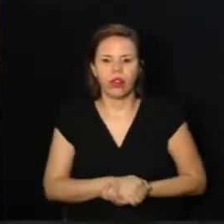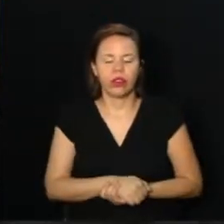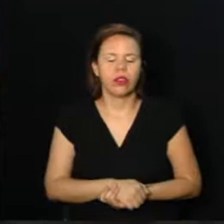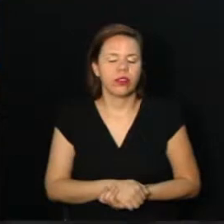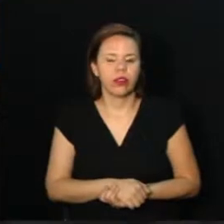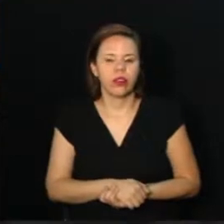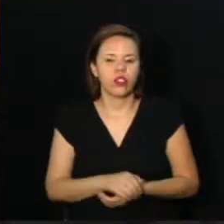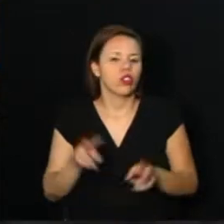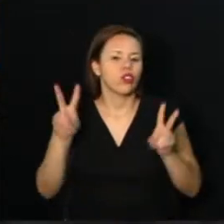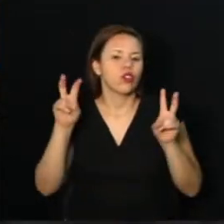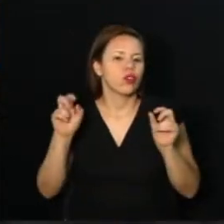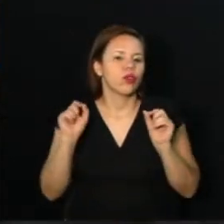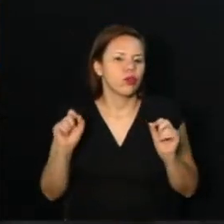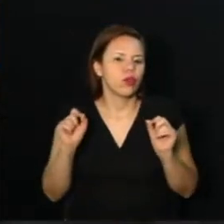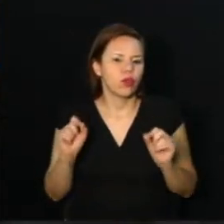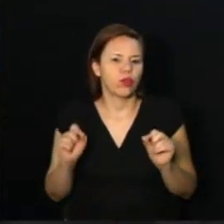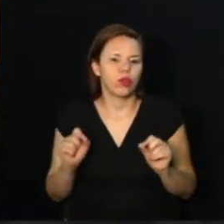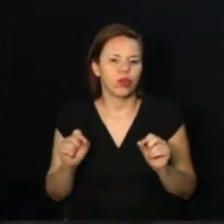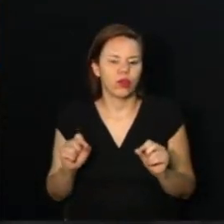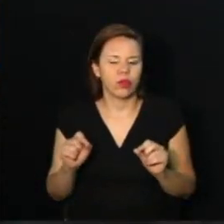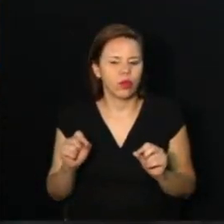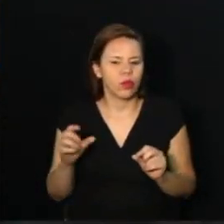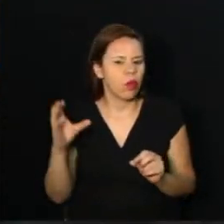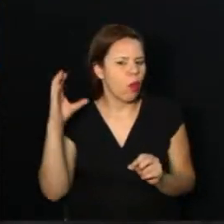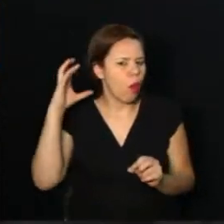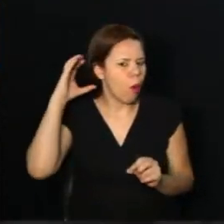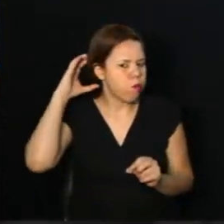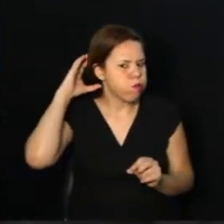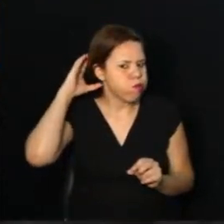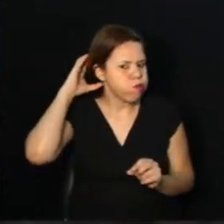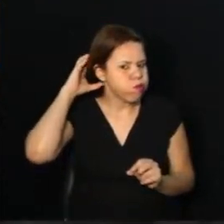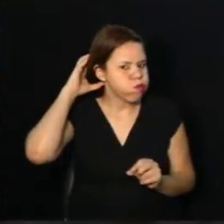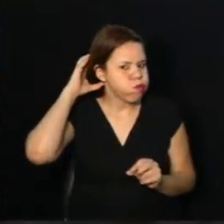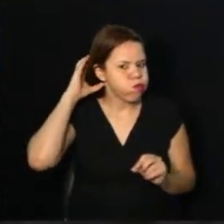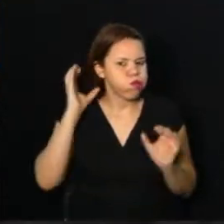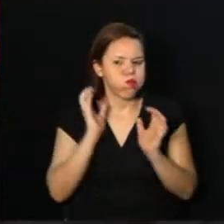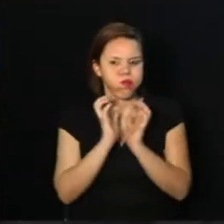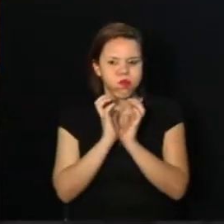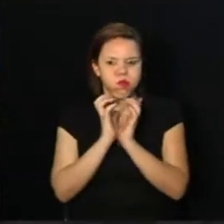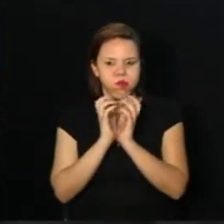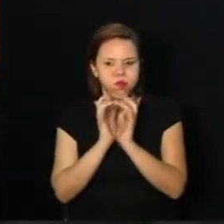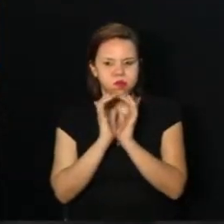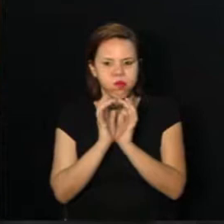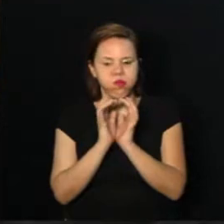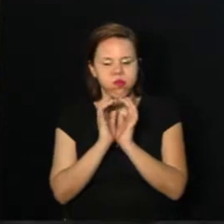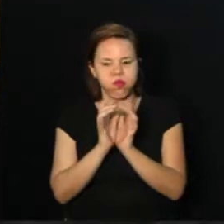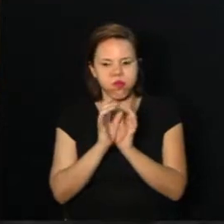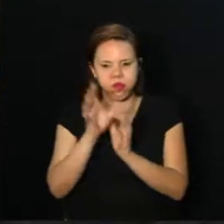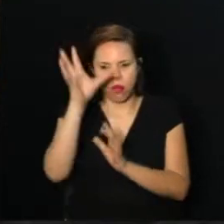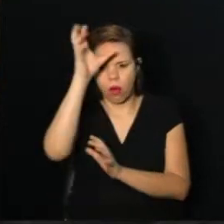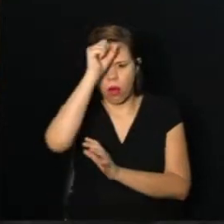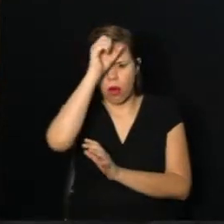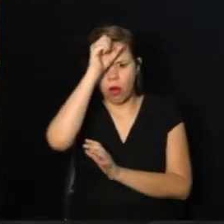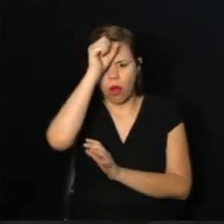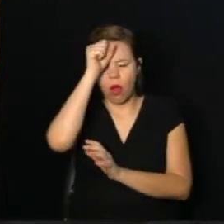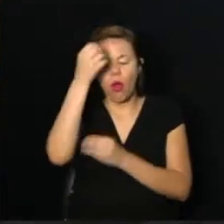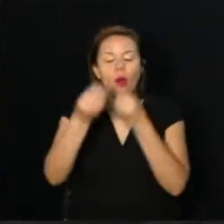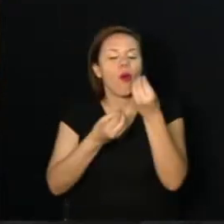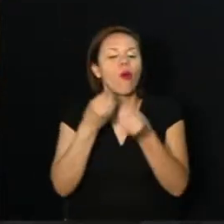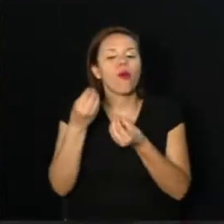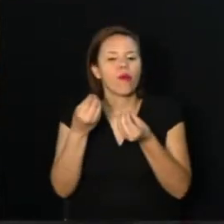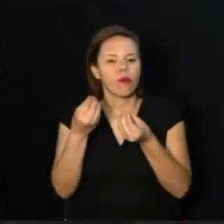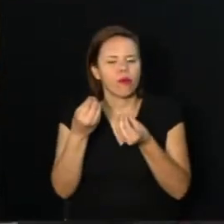sobre o cérebro aprende, né? E daí é a